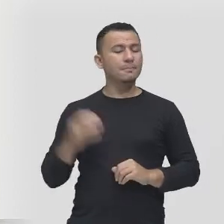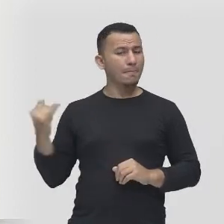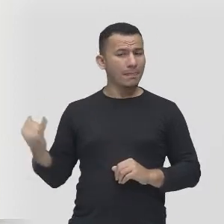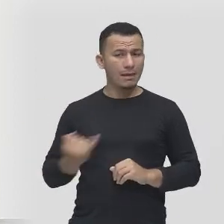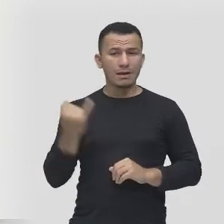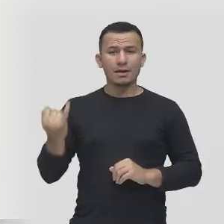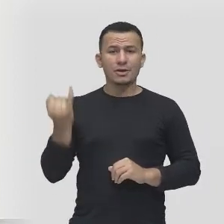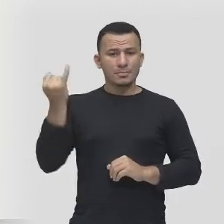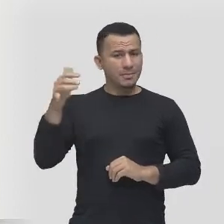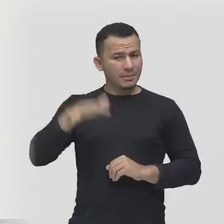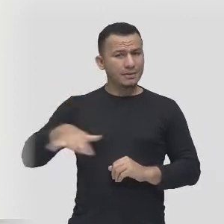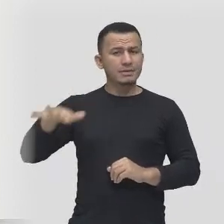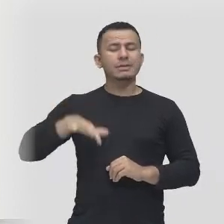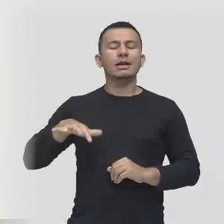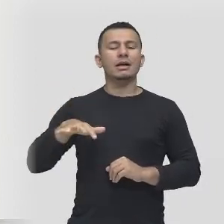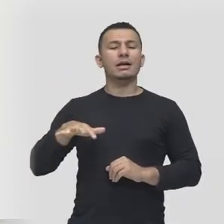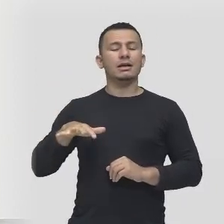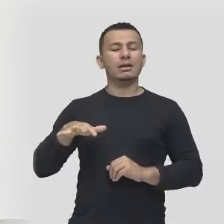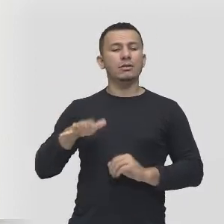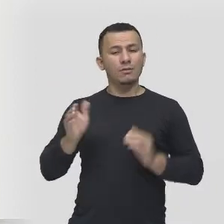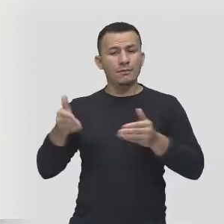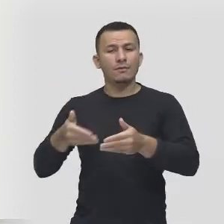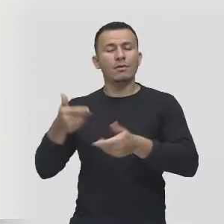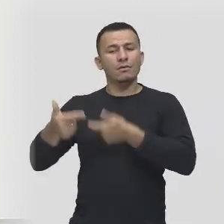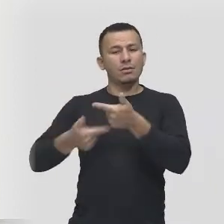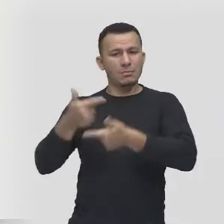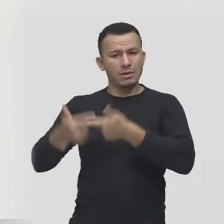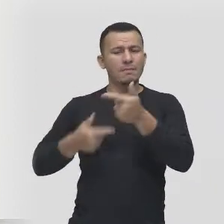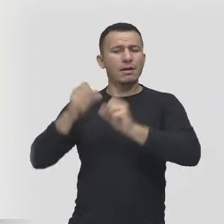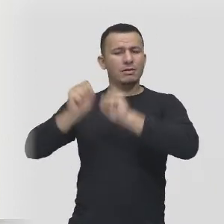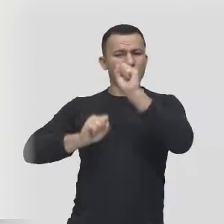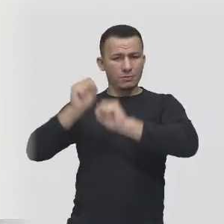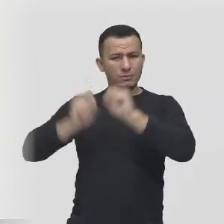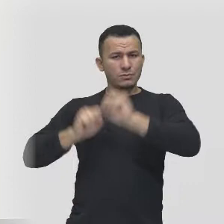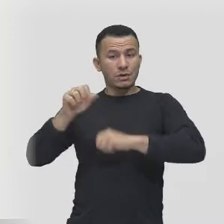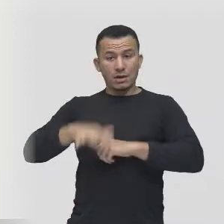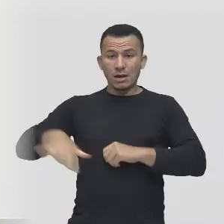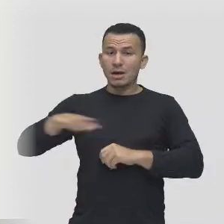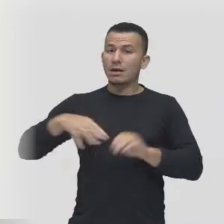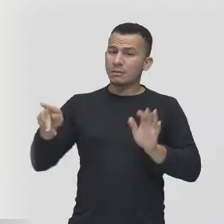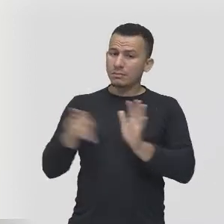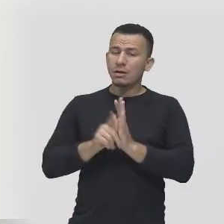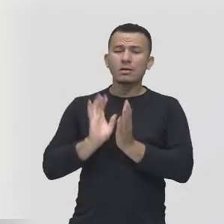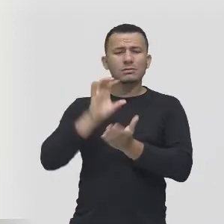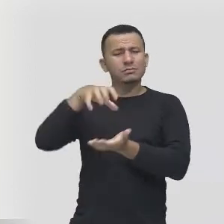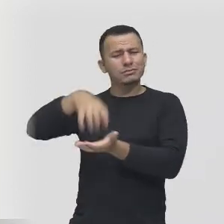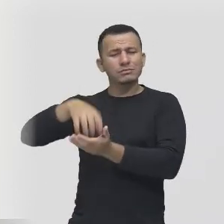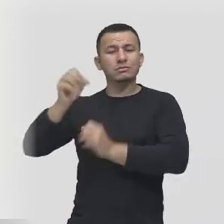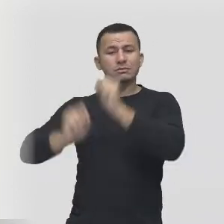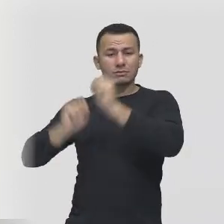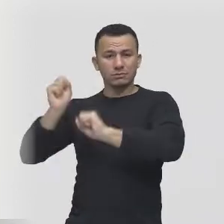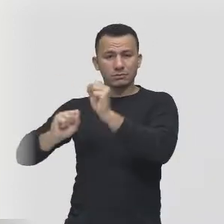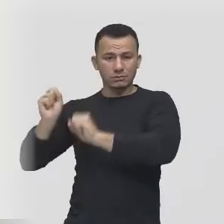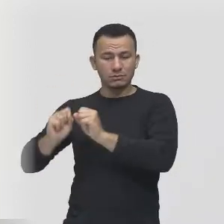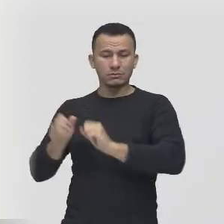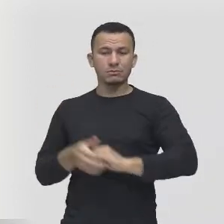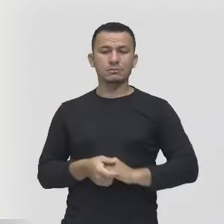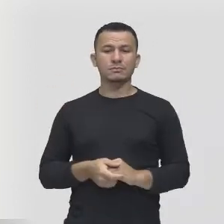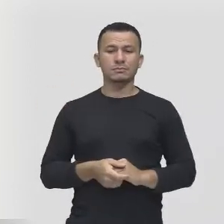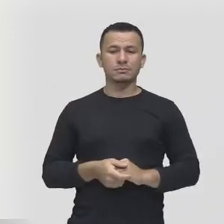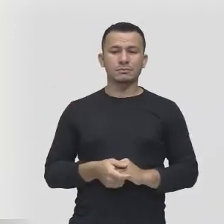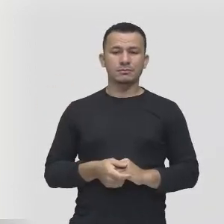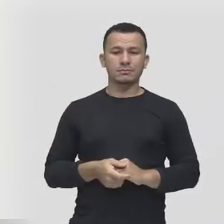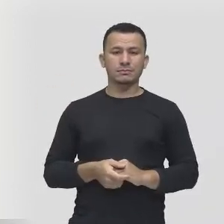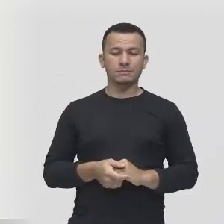importante com relação à produção industrial. É uma área industrial, essa área que está próxima ali da área de